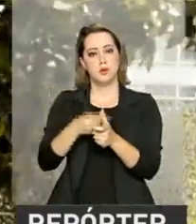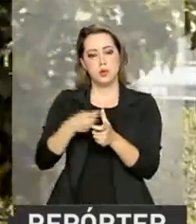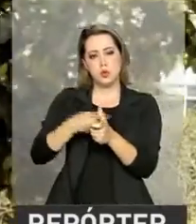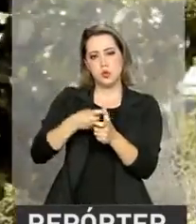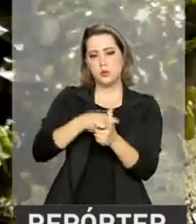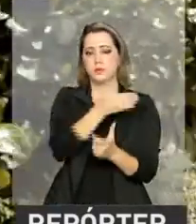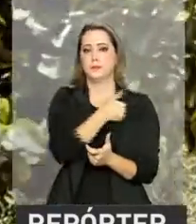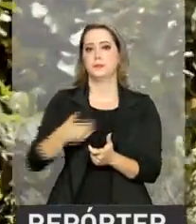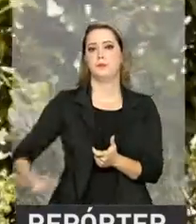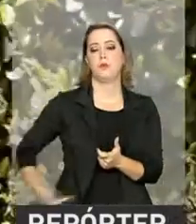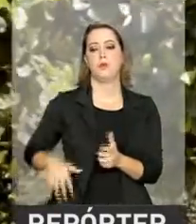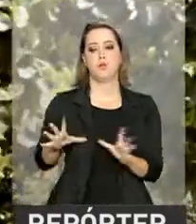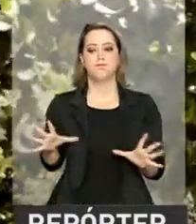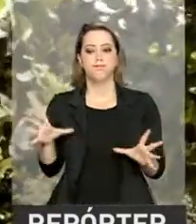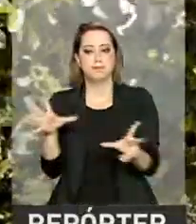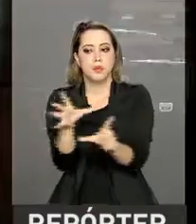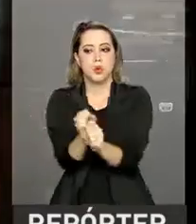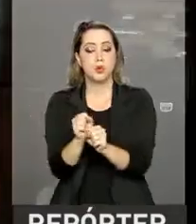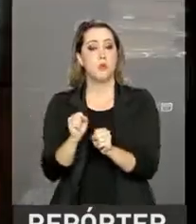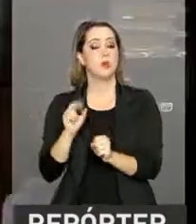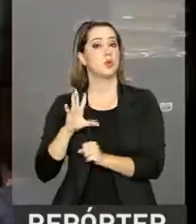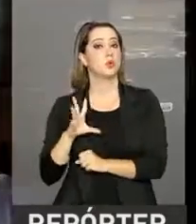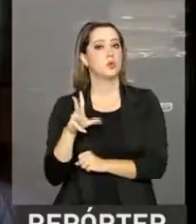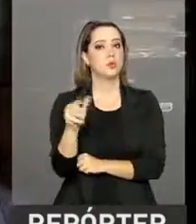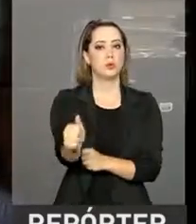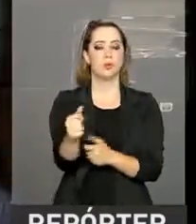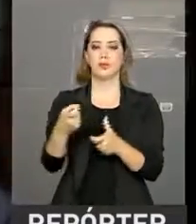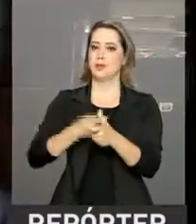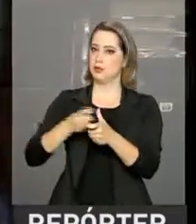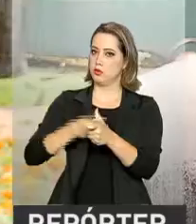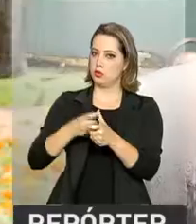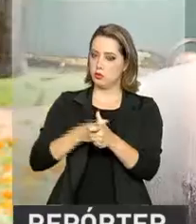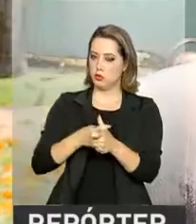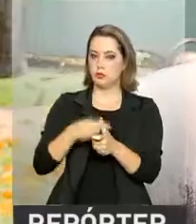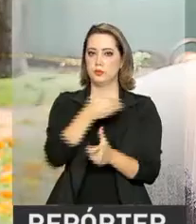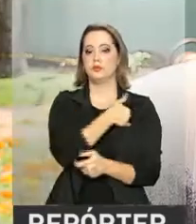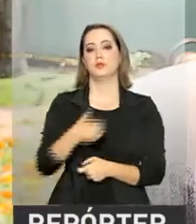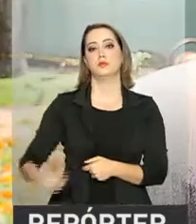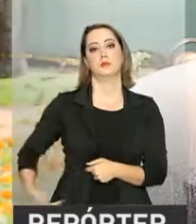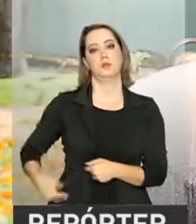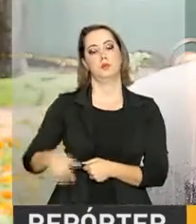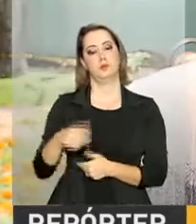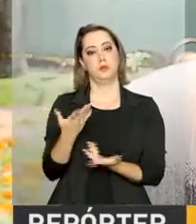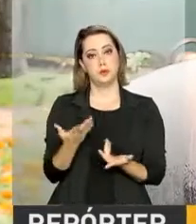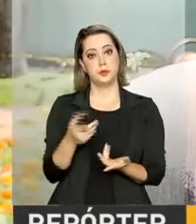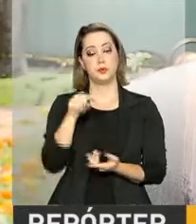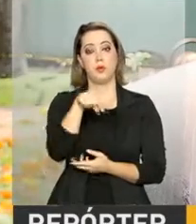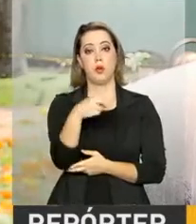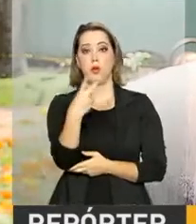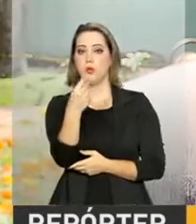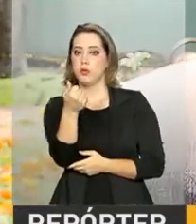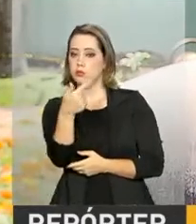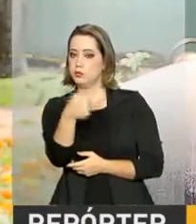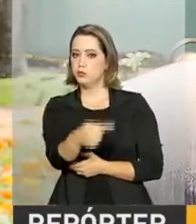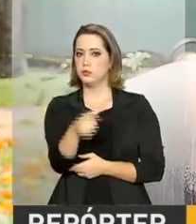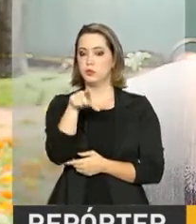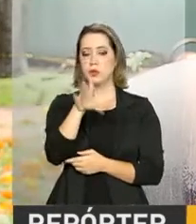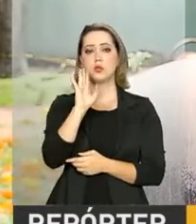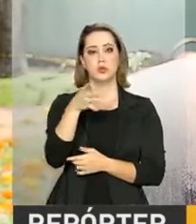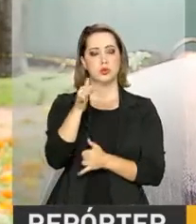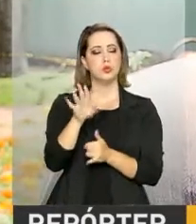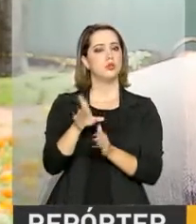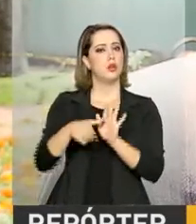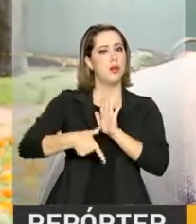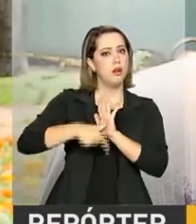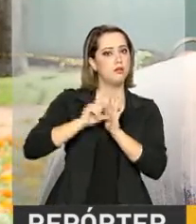governo, ela é a soma das dívidas interna e externa do país. Para 2017, o Tesouro Nacional manteve a